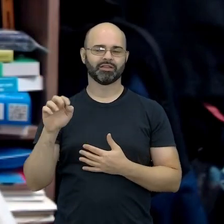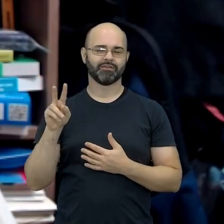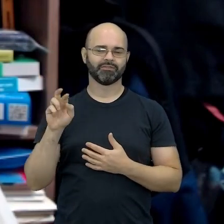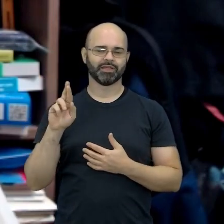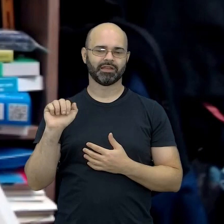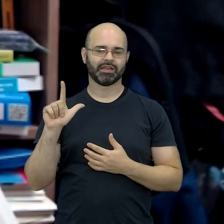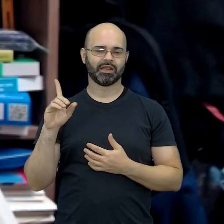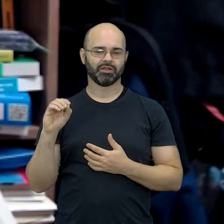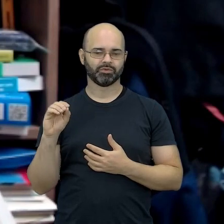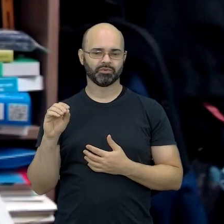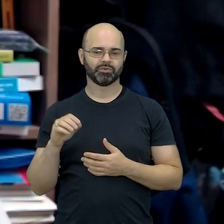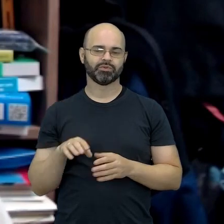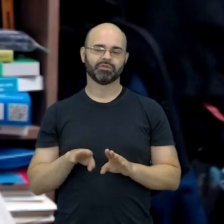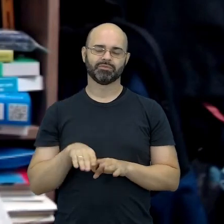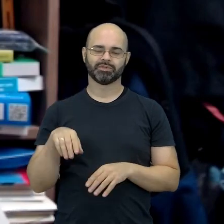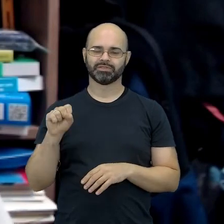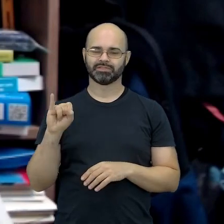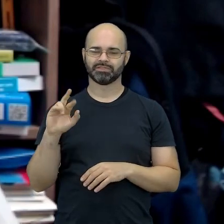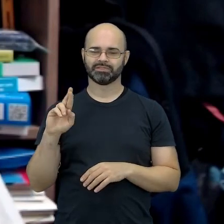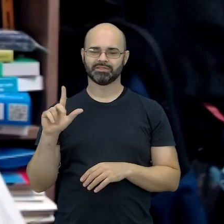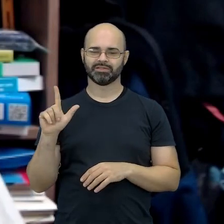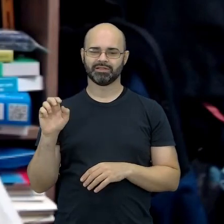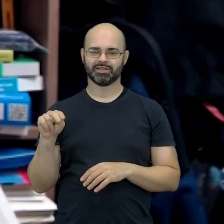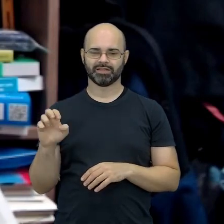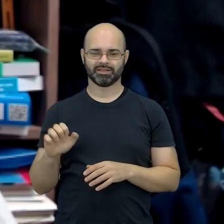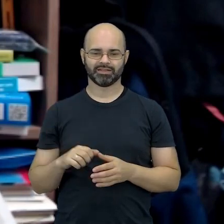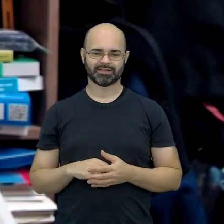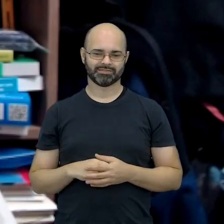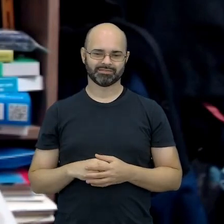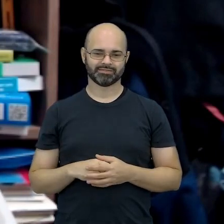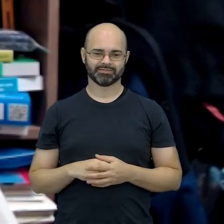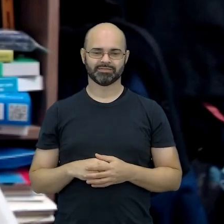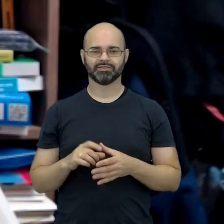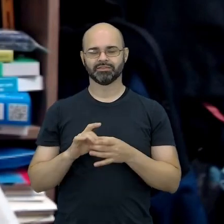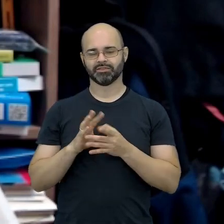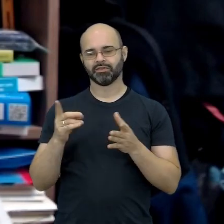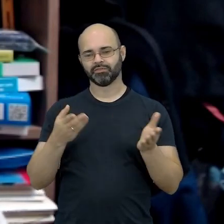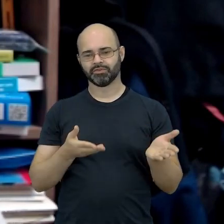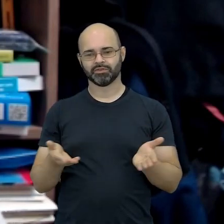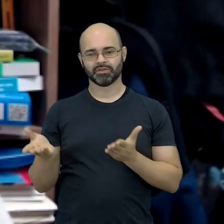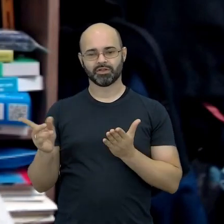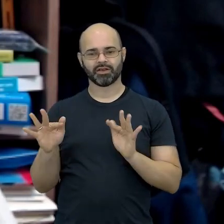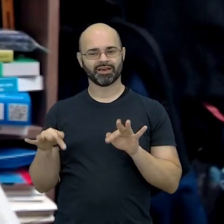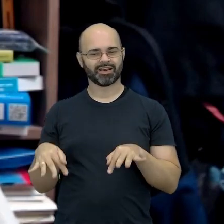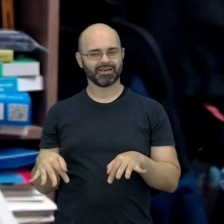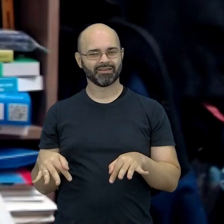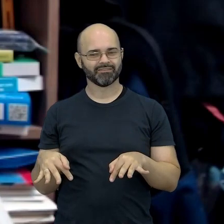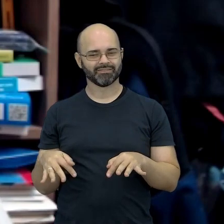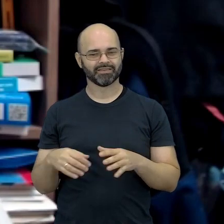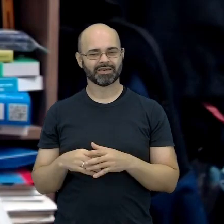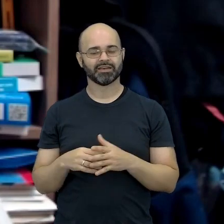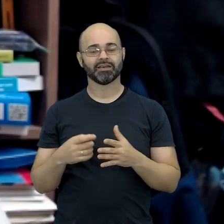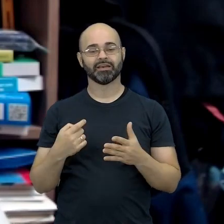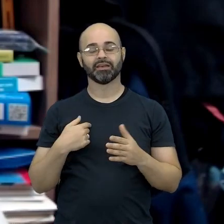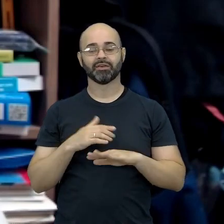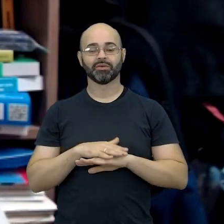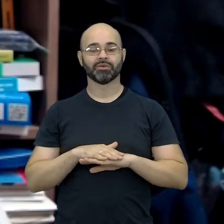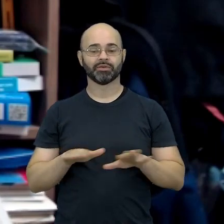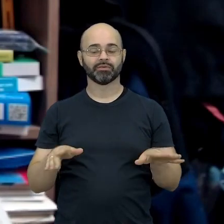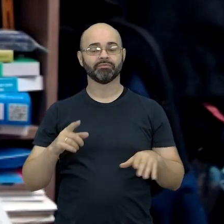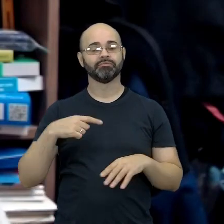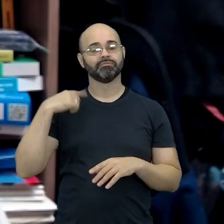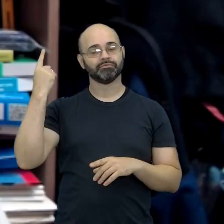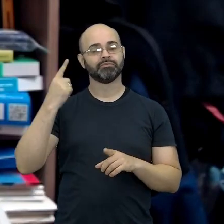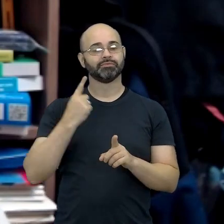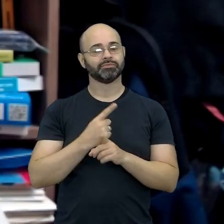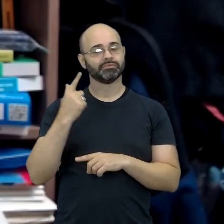Everaldo e da Sirlene, né? Vou passar para que eles possam fazer as considerações finais. Eu vou ficando por aqui e nos